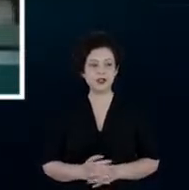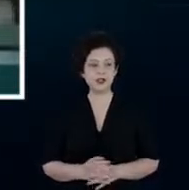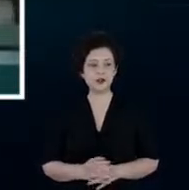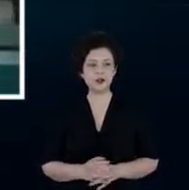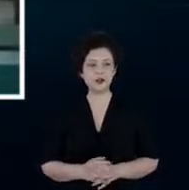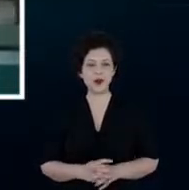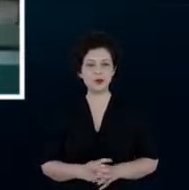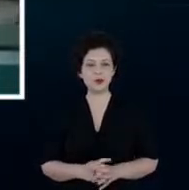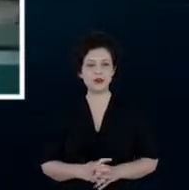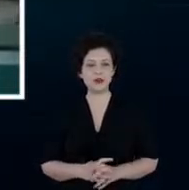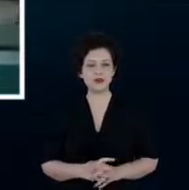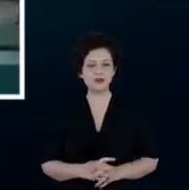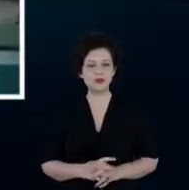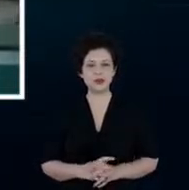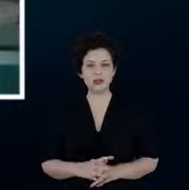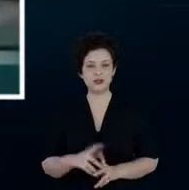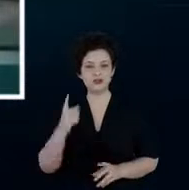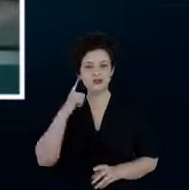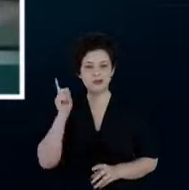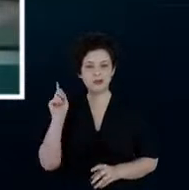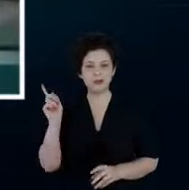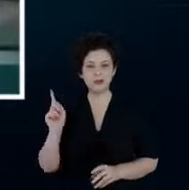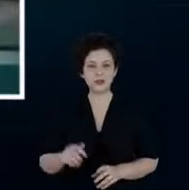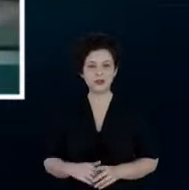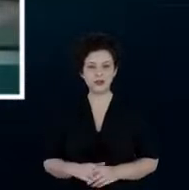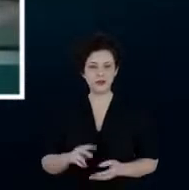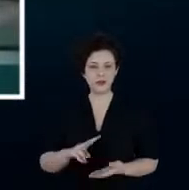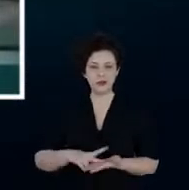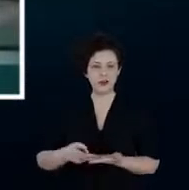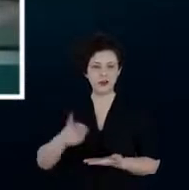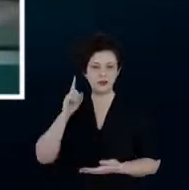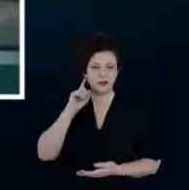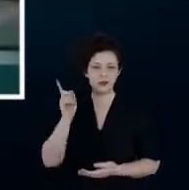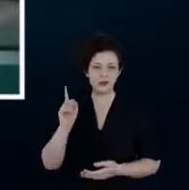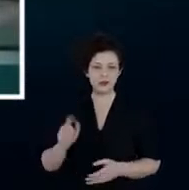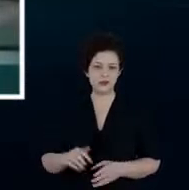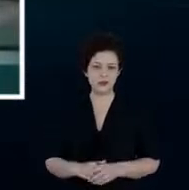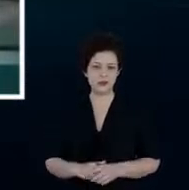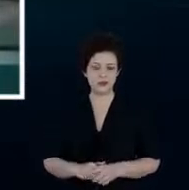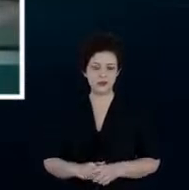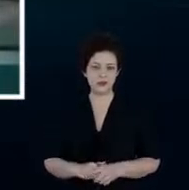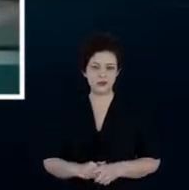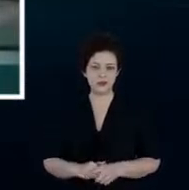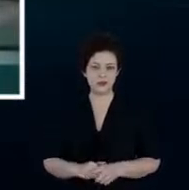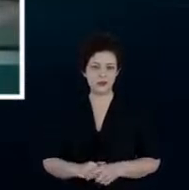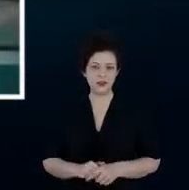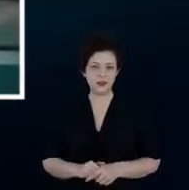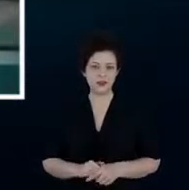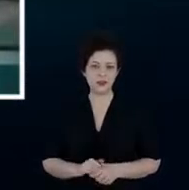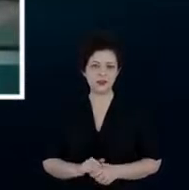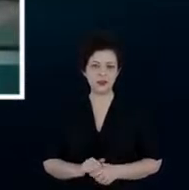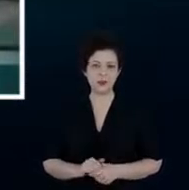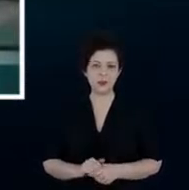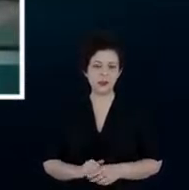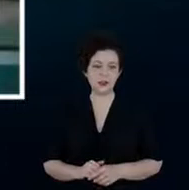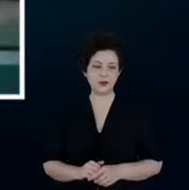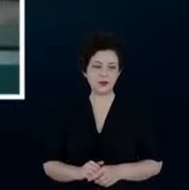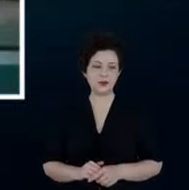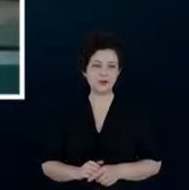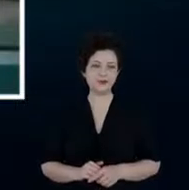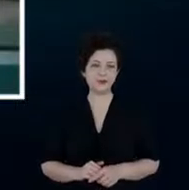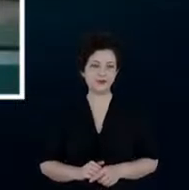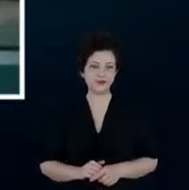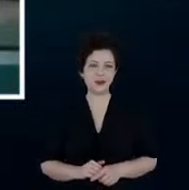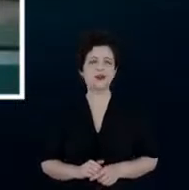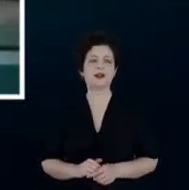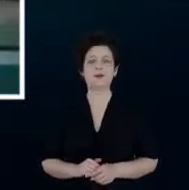elétrico. Agora, na área operacional da State Grid, temos uma capacidade instalada de